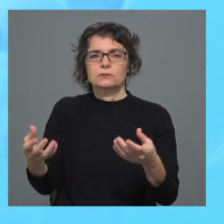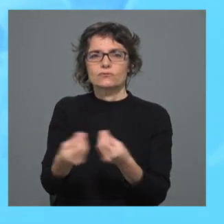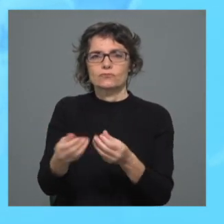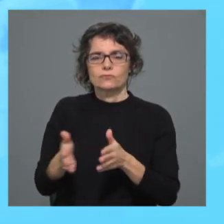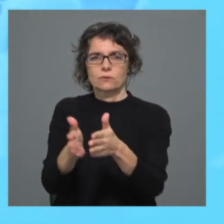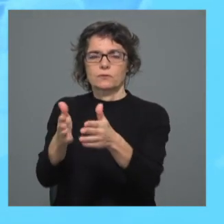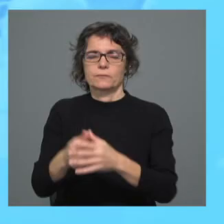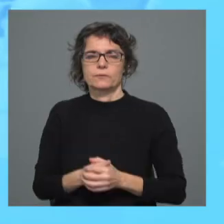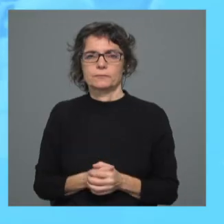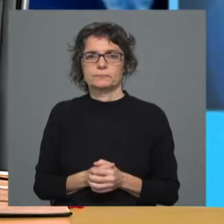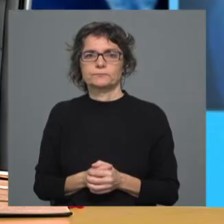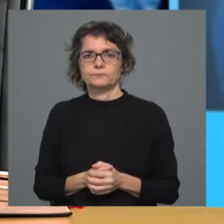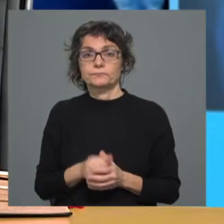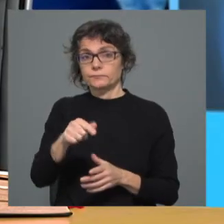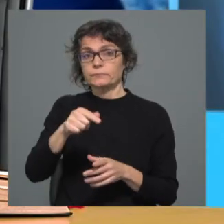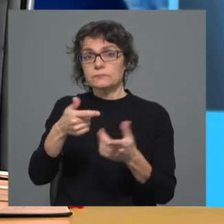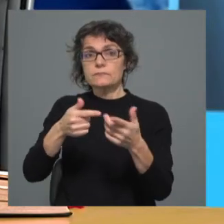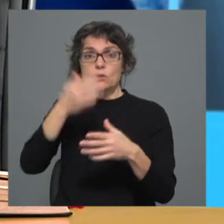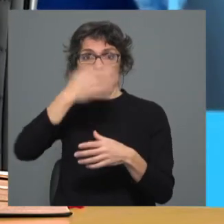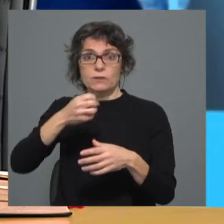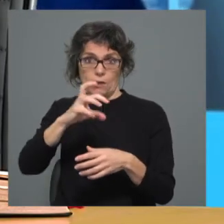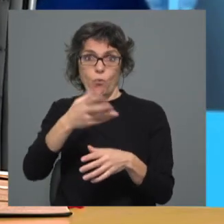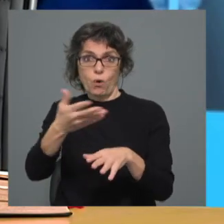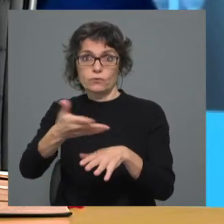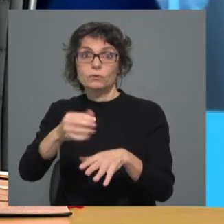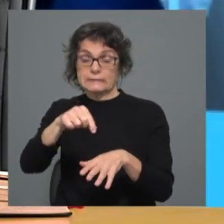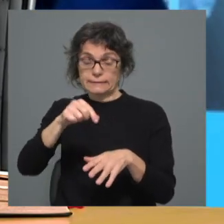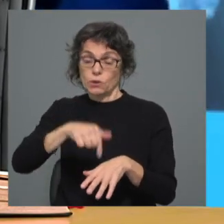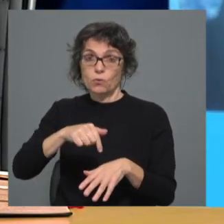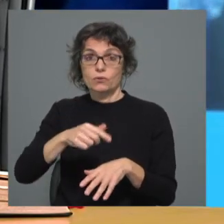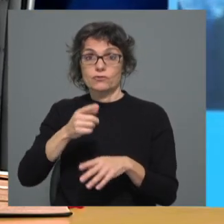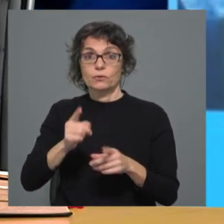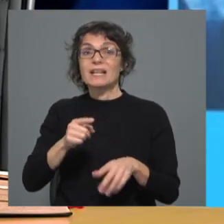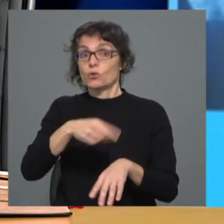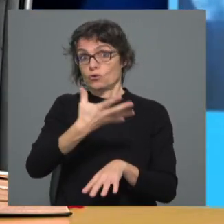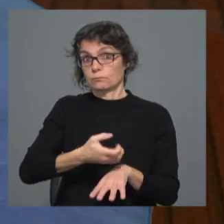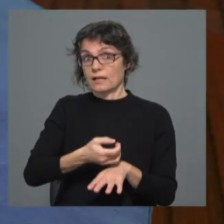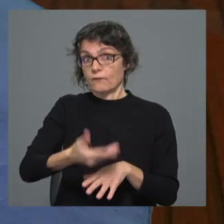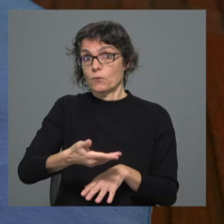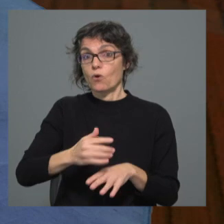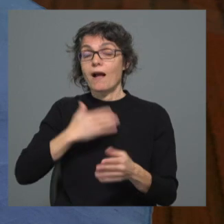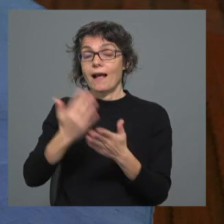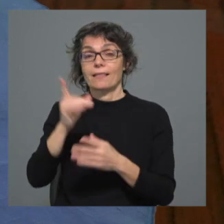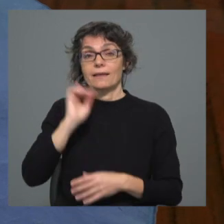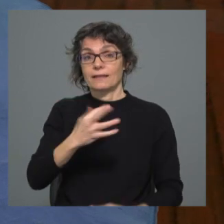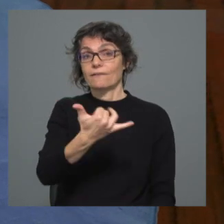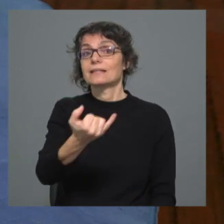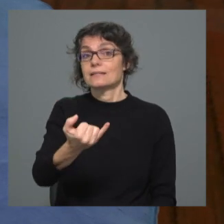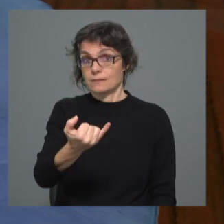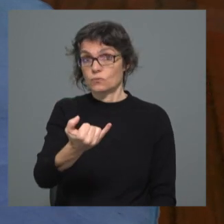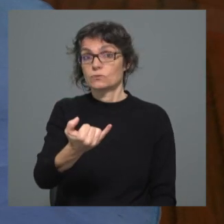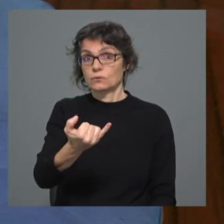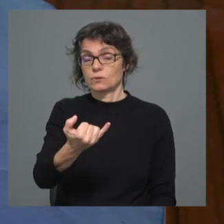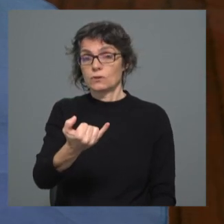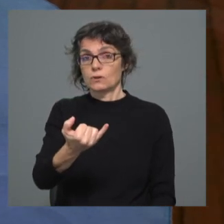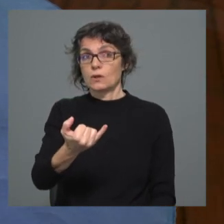oração exatamente, dos cristãos. Começa hoje. Sim. Começa hoje o oitavaário da Unidade dos Cristãos, sim, até ao dia 25, e portanto também creio que vem